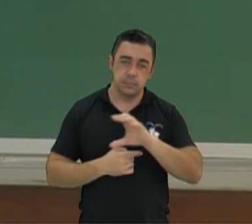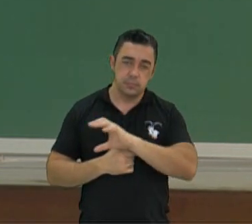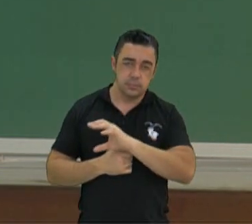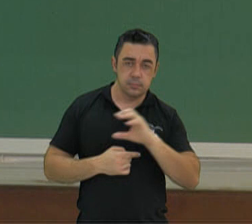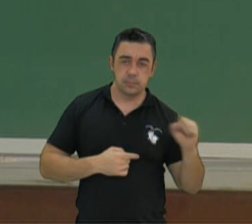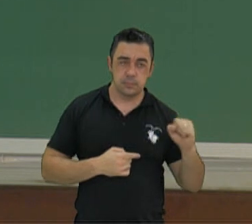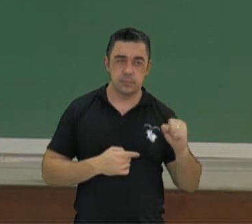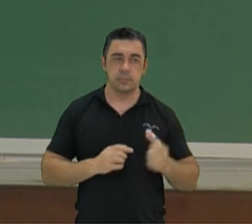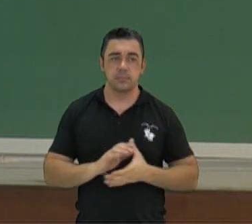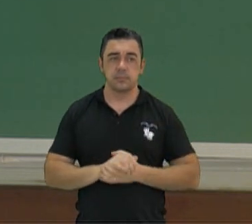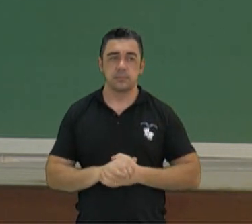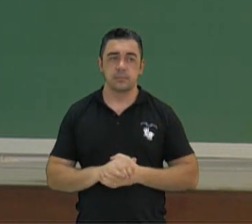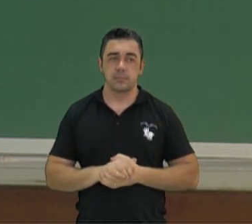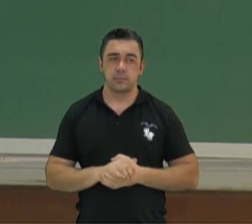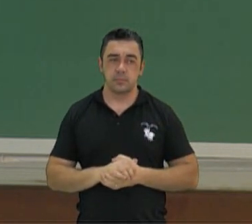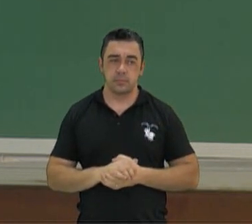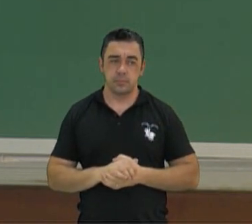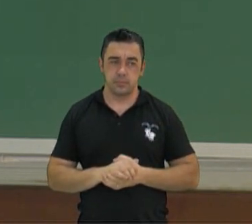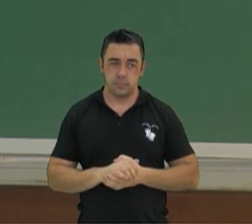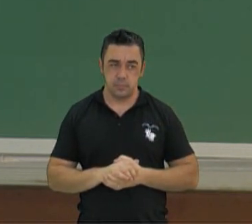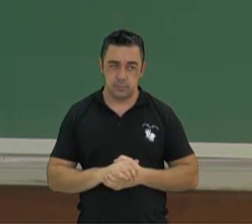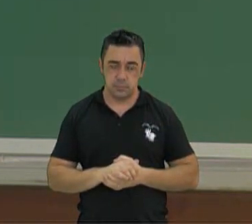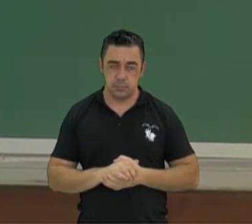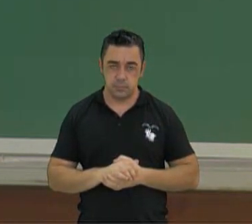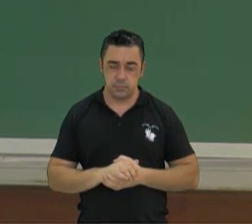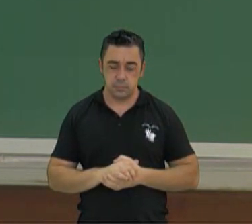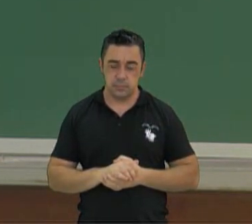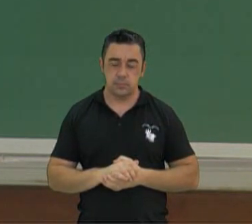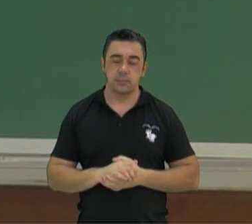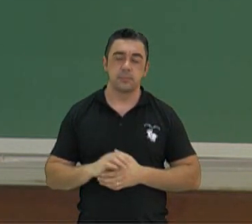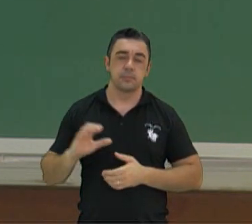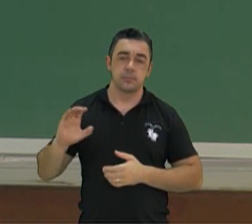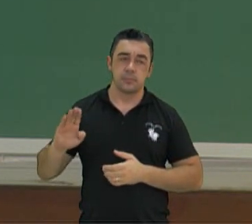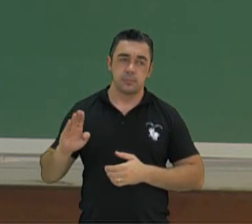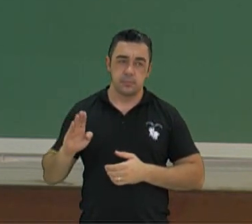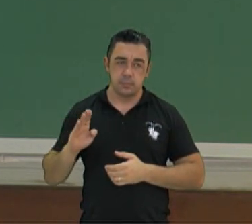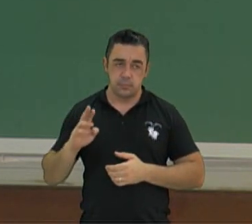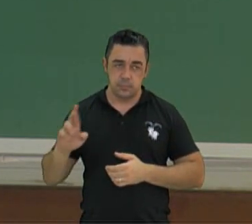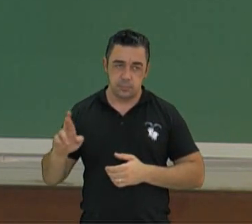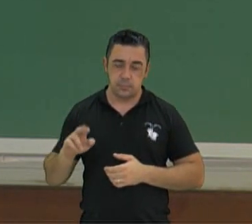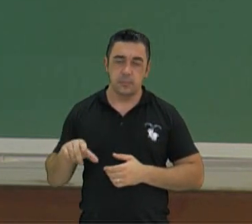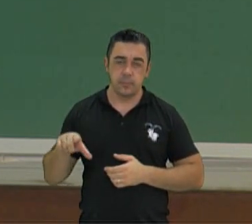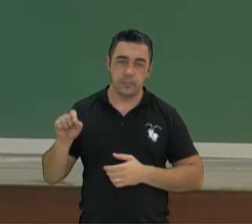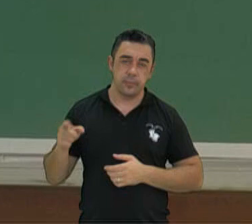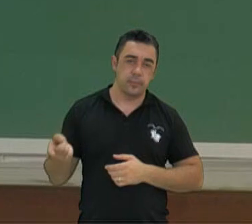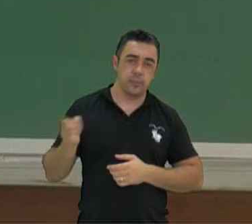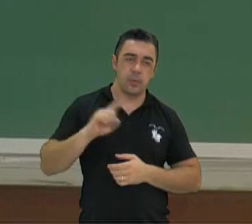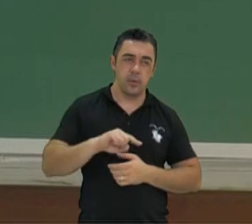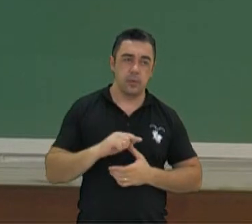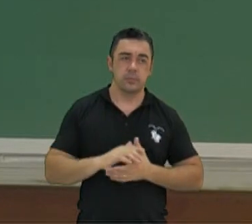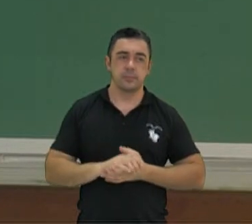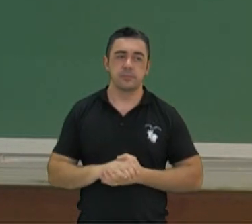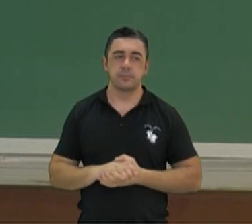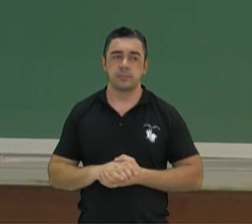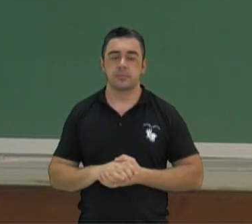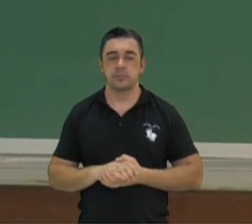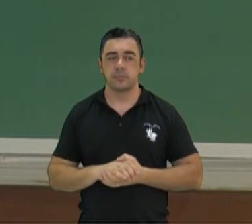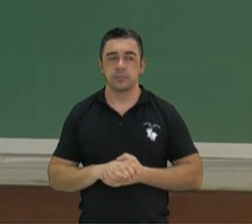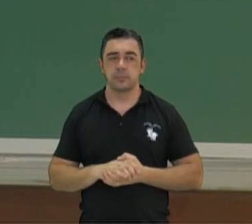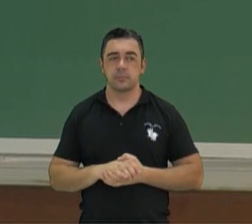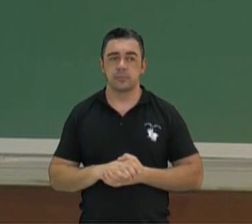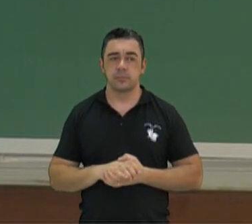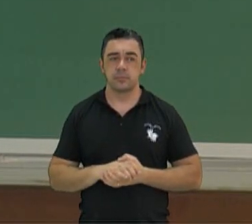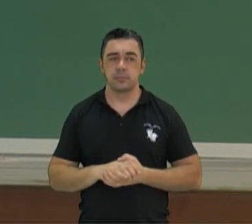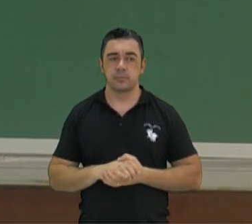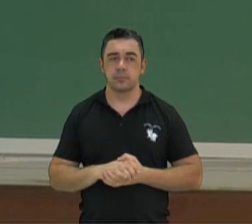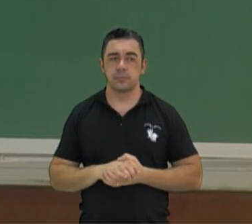nossa reação. Então, o hidrogênio vai se ligar ao primeiro carbono, ele vai preferir o primeiro carbono, e o bromo se liga